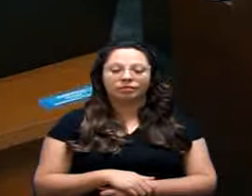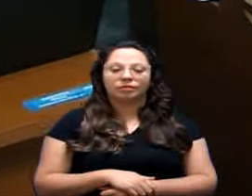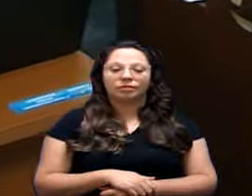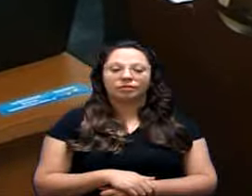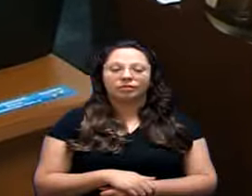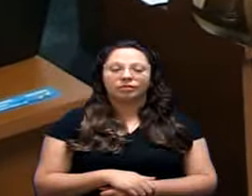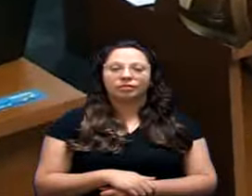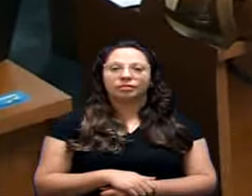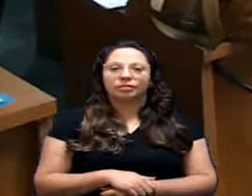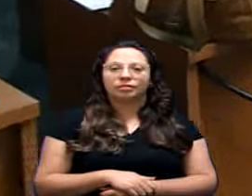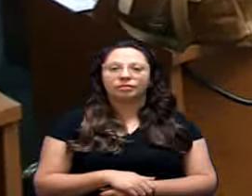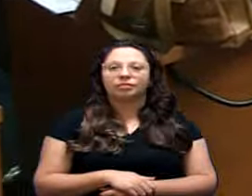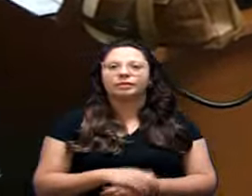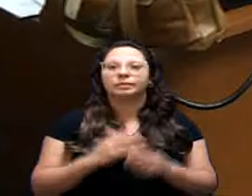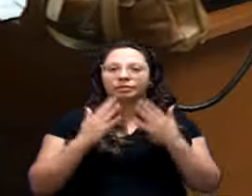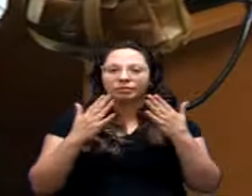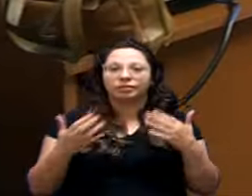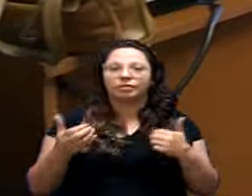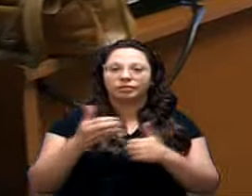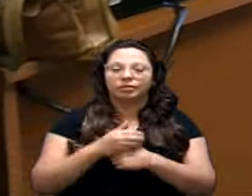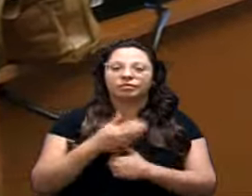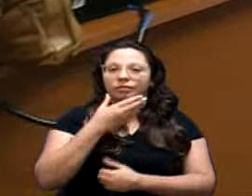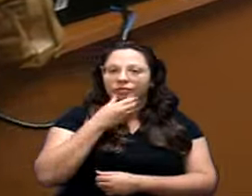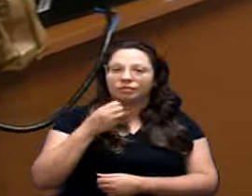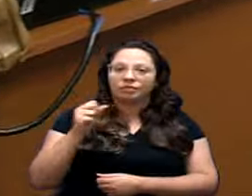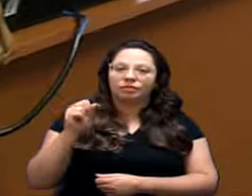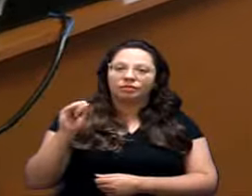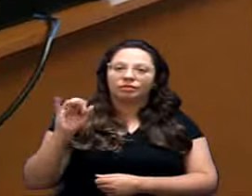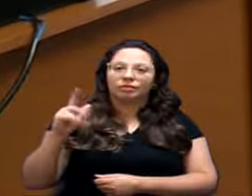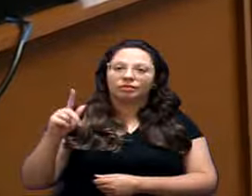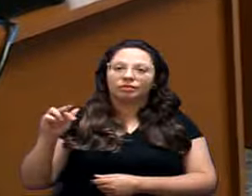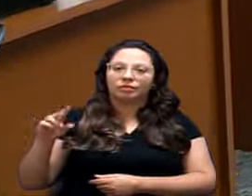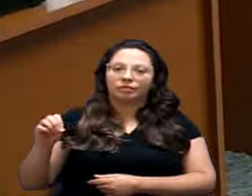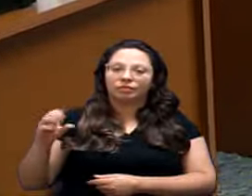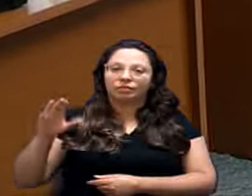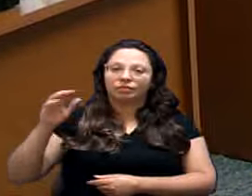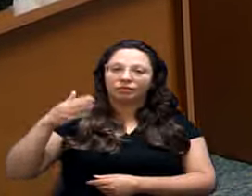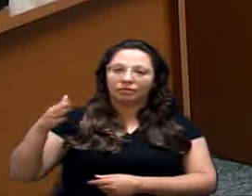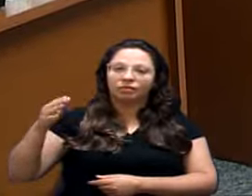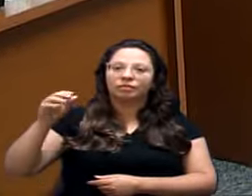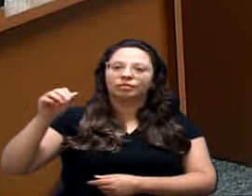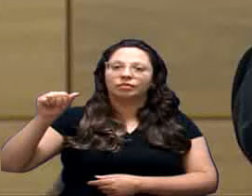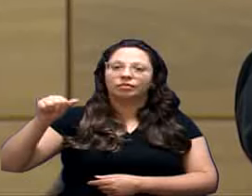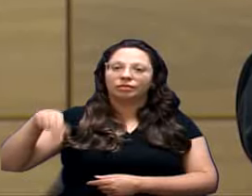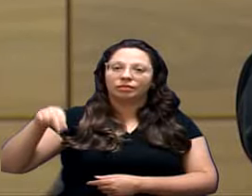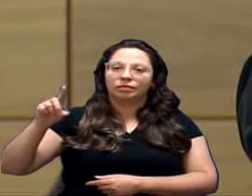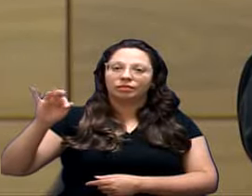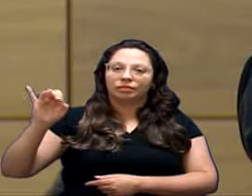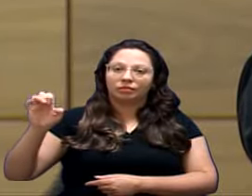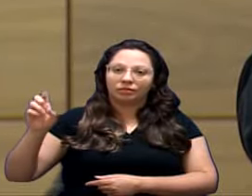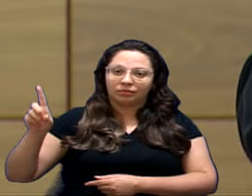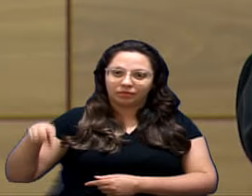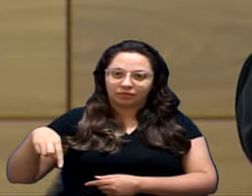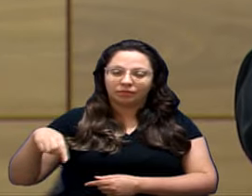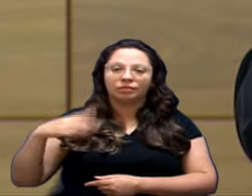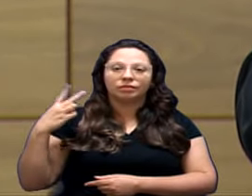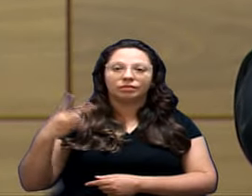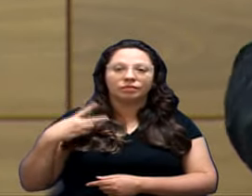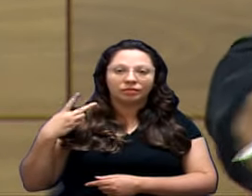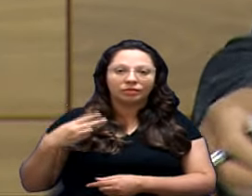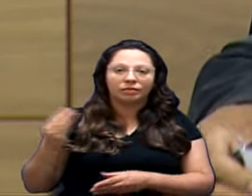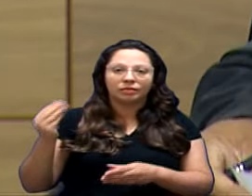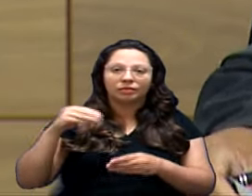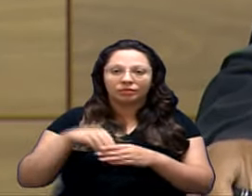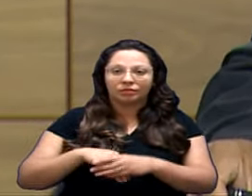representando Vereador Silvano Júnior o André Luiz obrigado pela presença vereadora eleita a